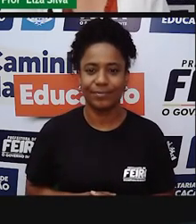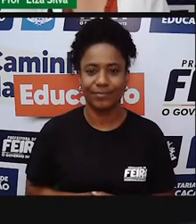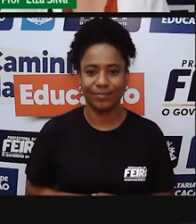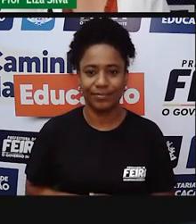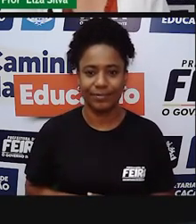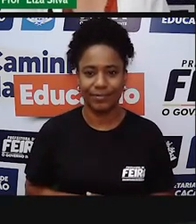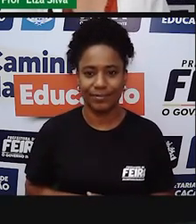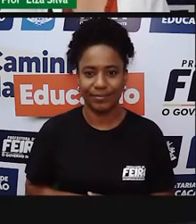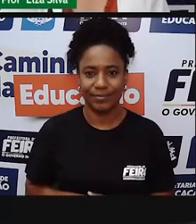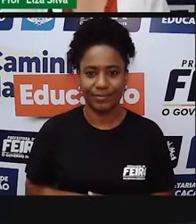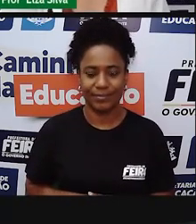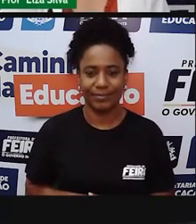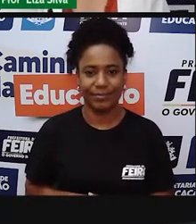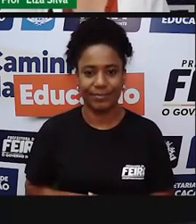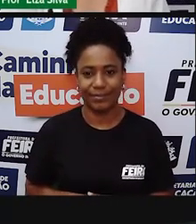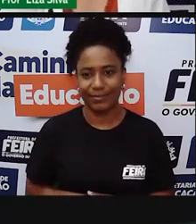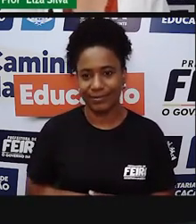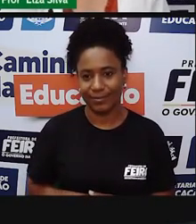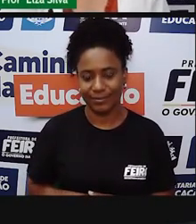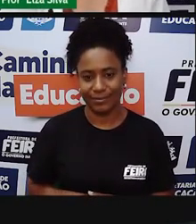Well, this is my brother.